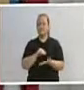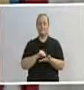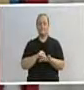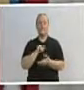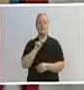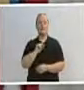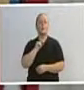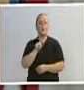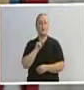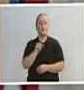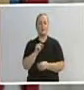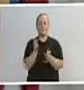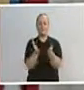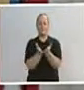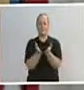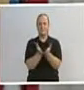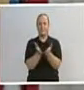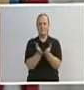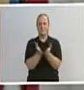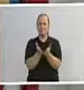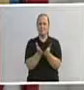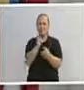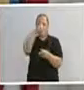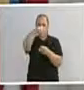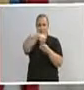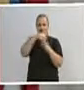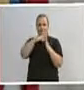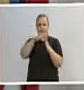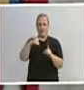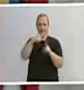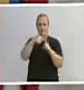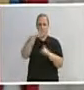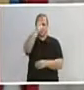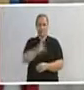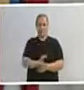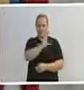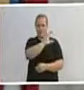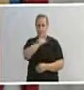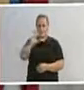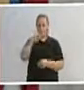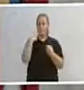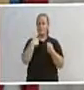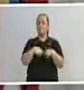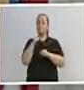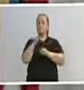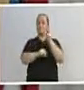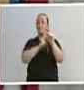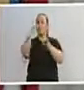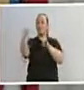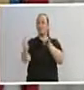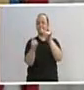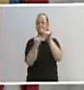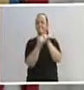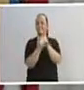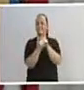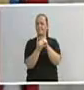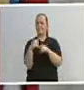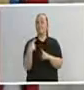mais notadamente a Igreja Católica, pedir perdão à humanidade pelas